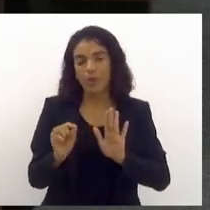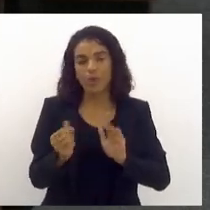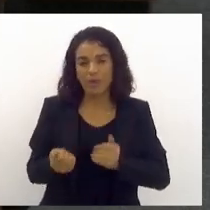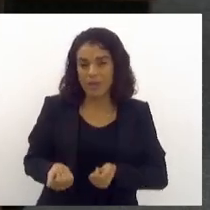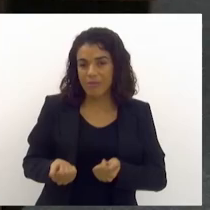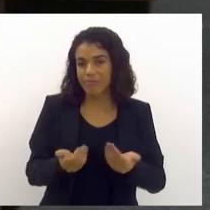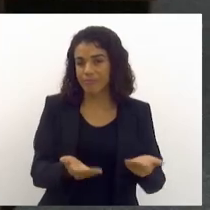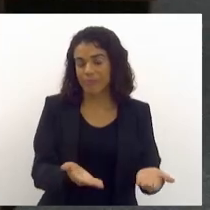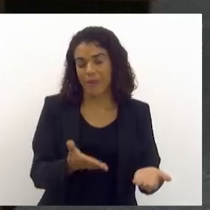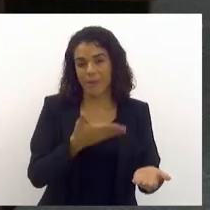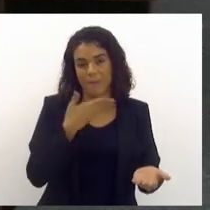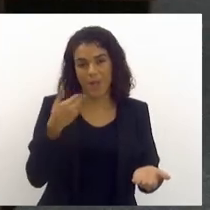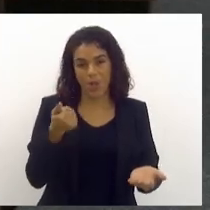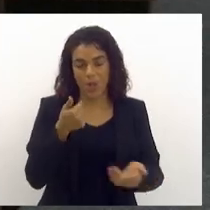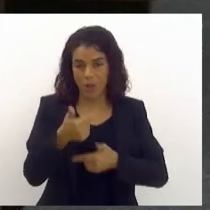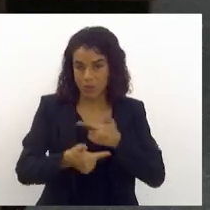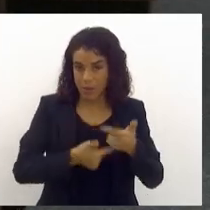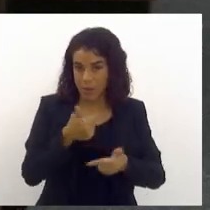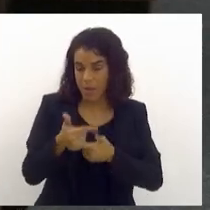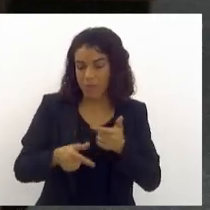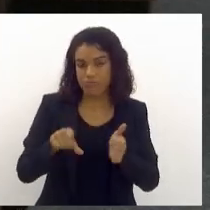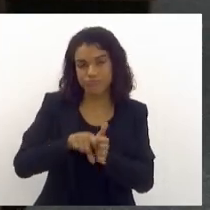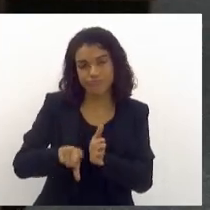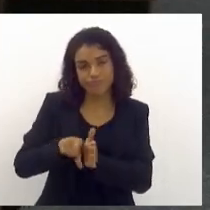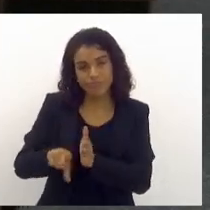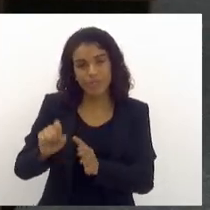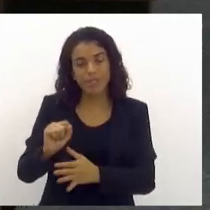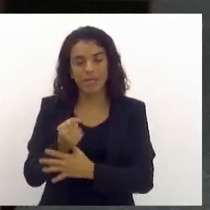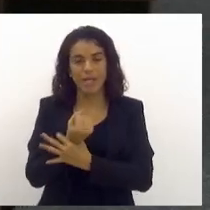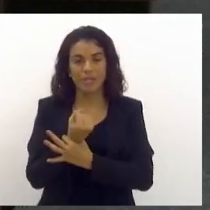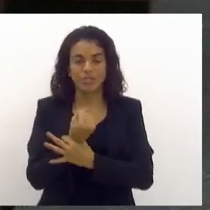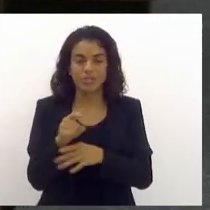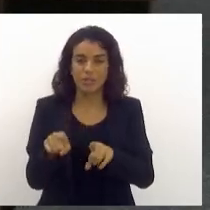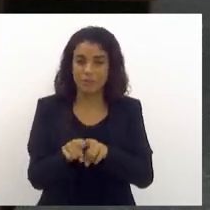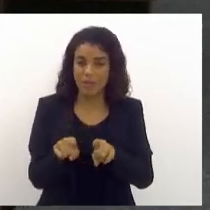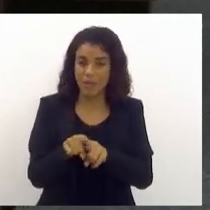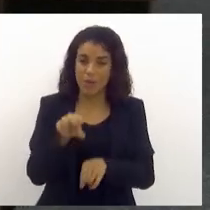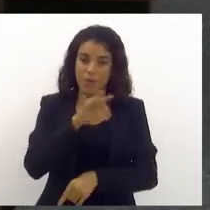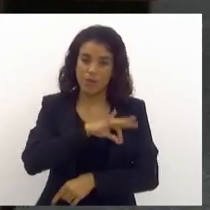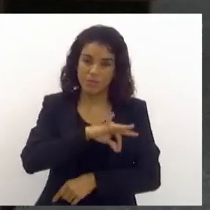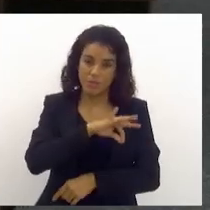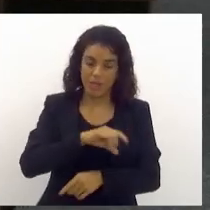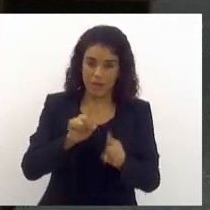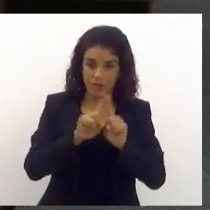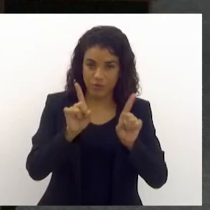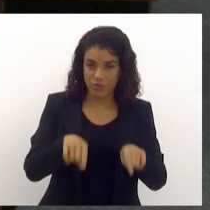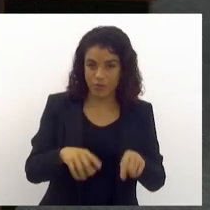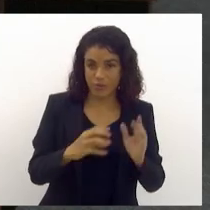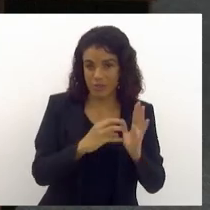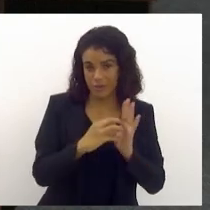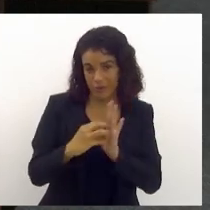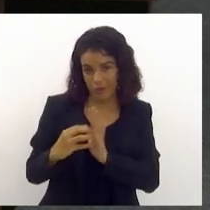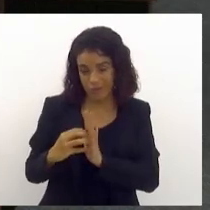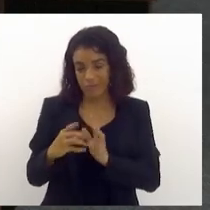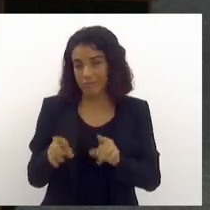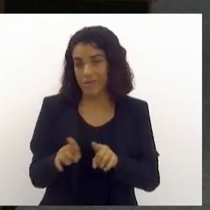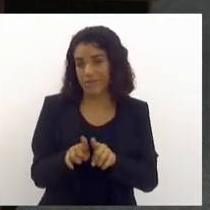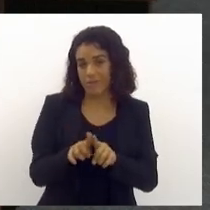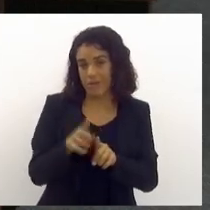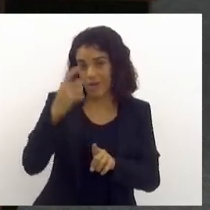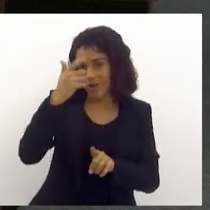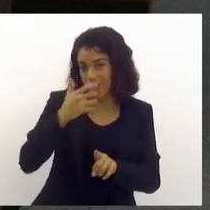viabilidades de melhorar o exercício fiscal do Estado e garantir, inclusive, o pagamento dos servidores. Quero aqui,